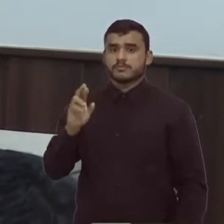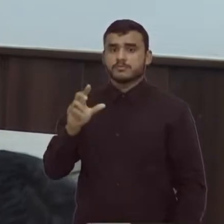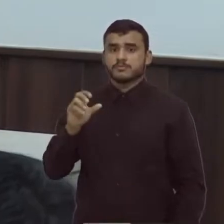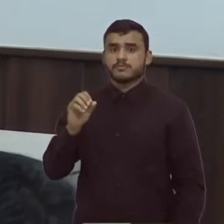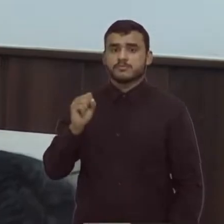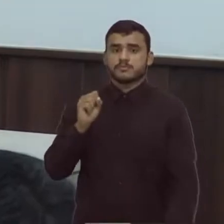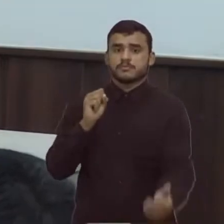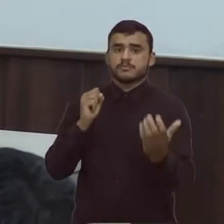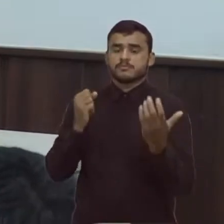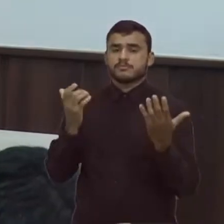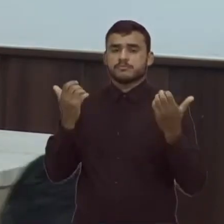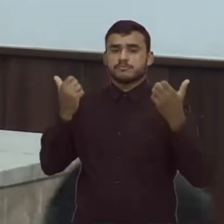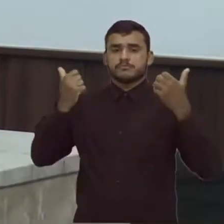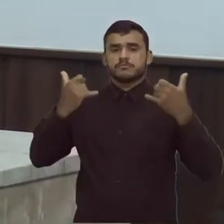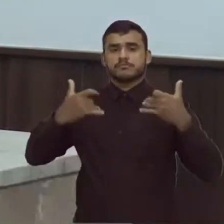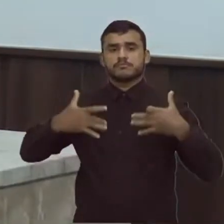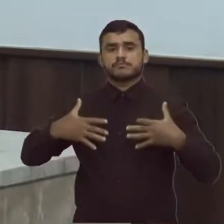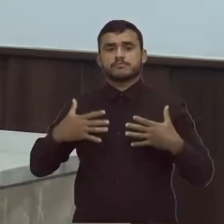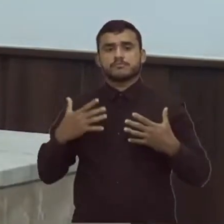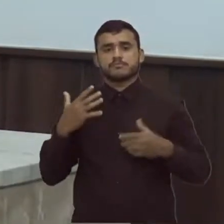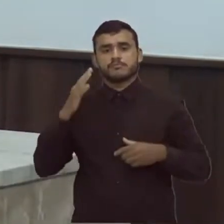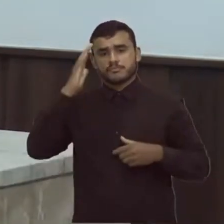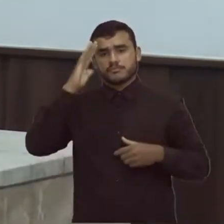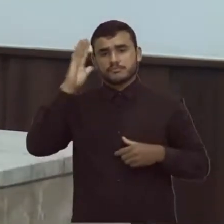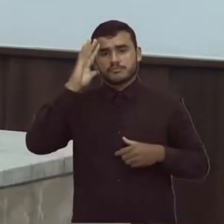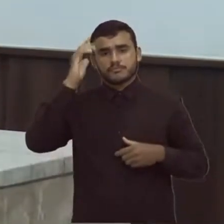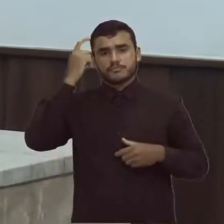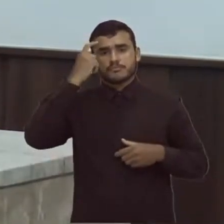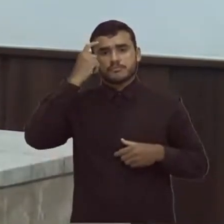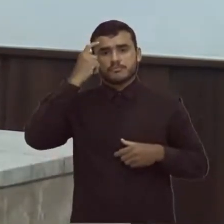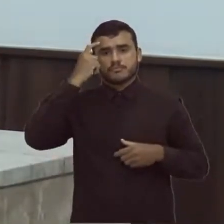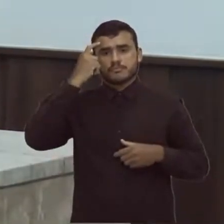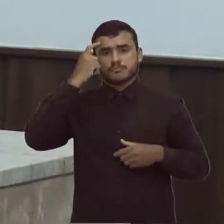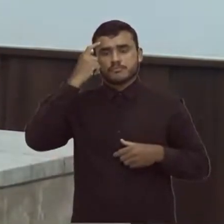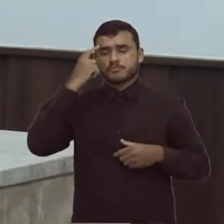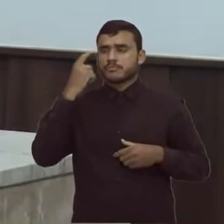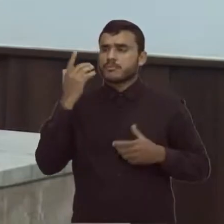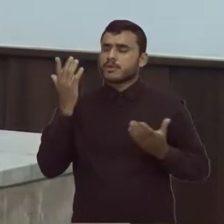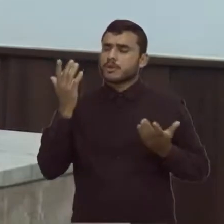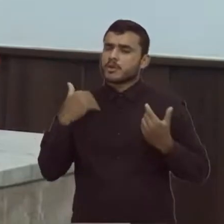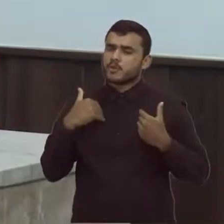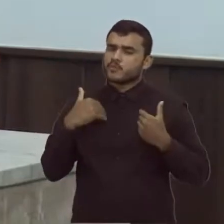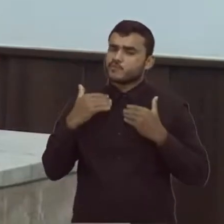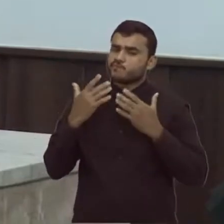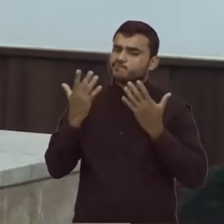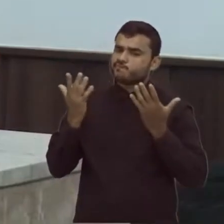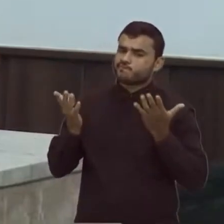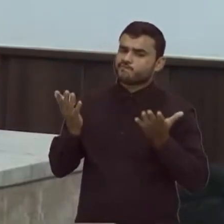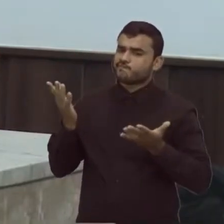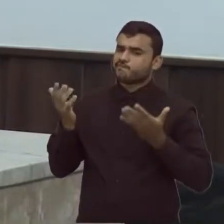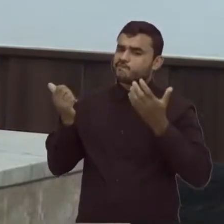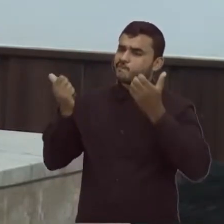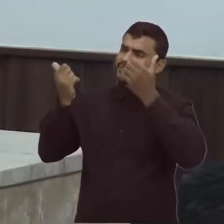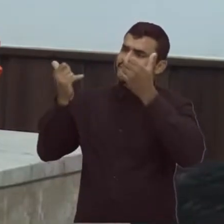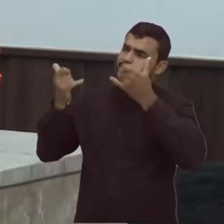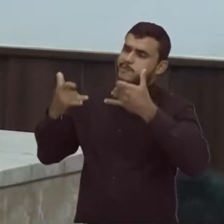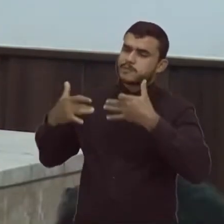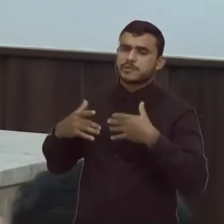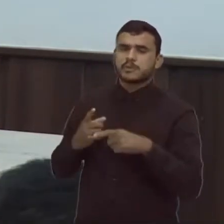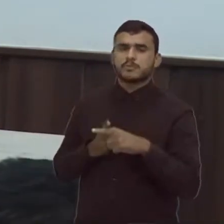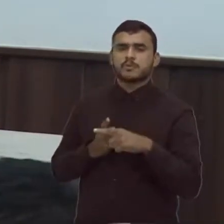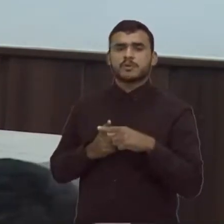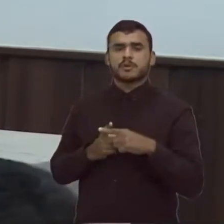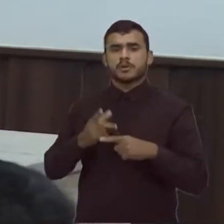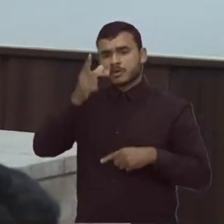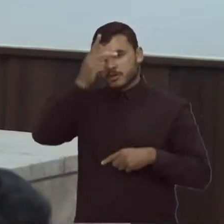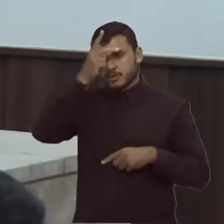que eu fico assim pensando acabou de falar os meus ouvidos Mas você acabou de falar que a prefeitura